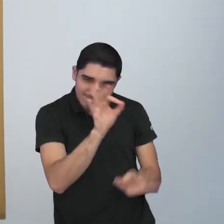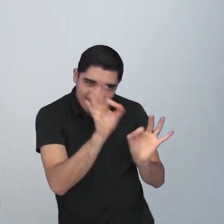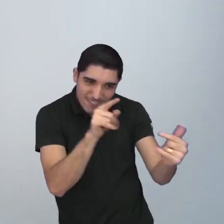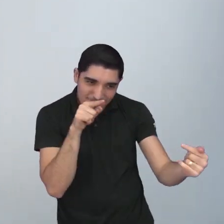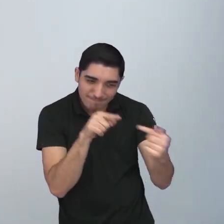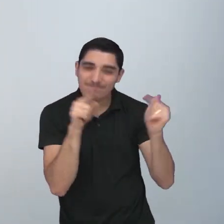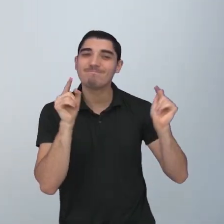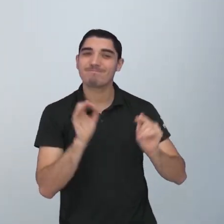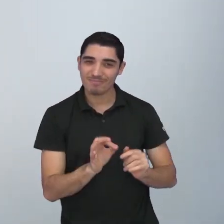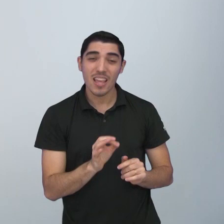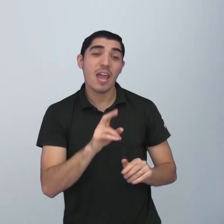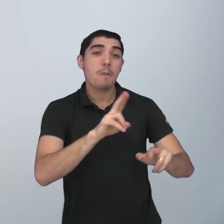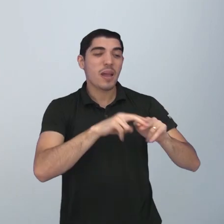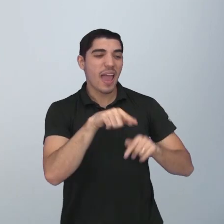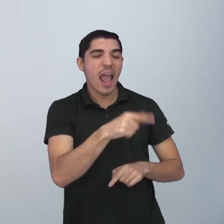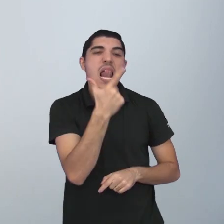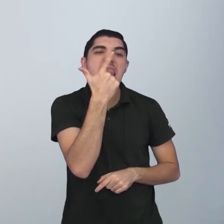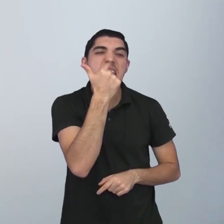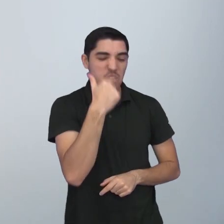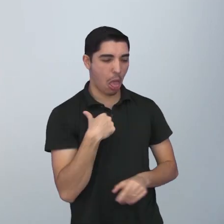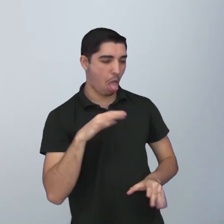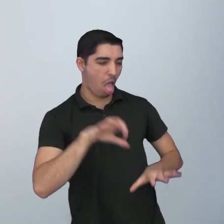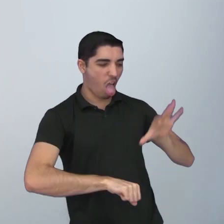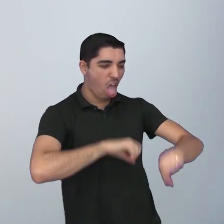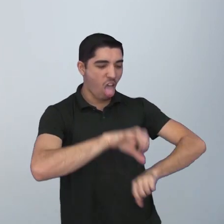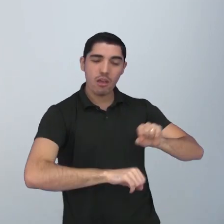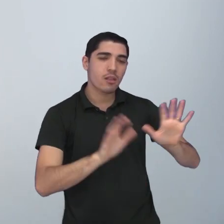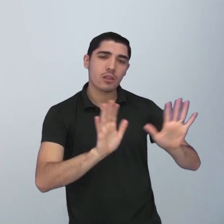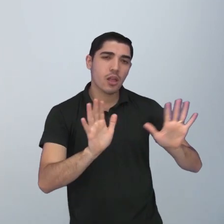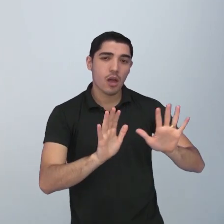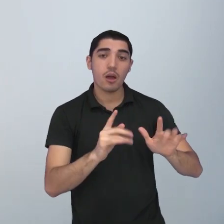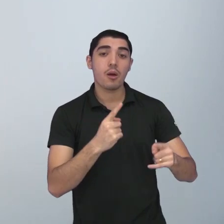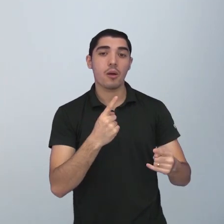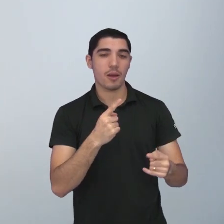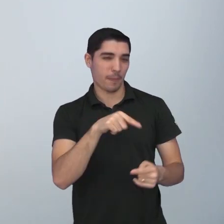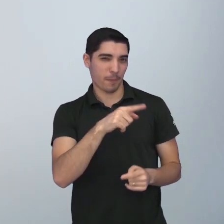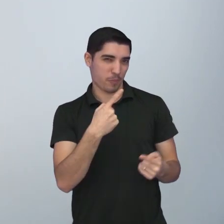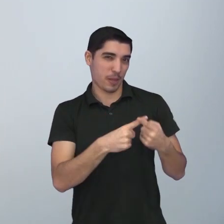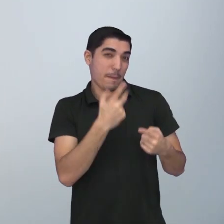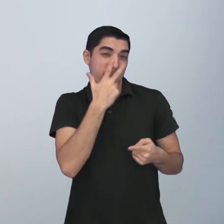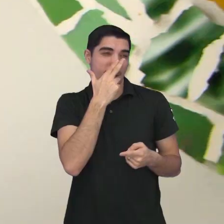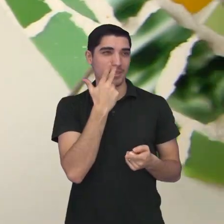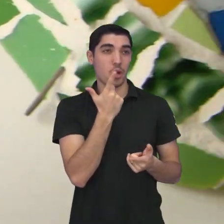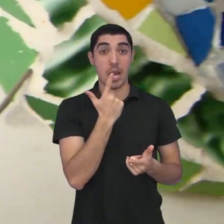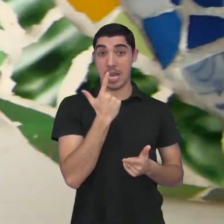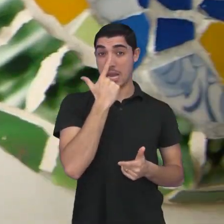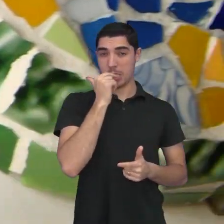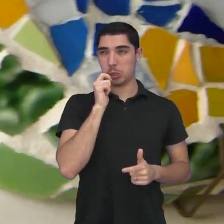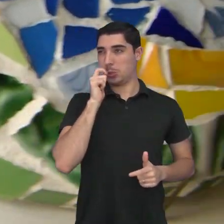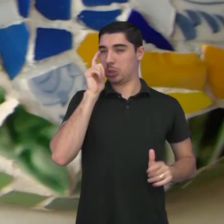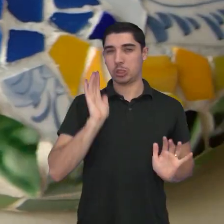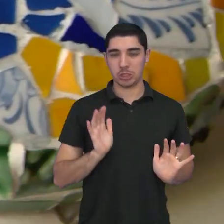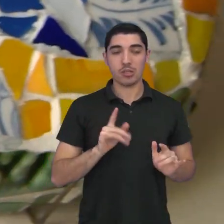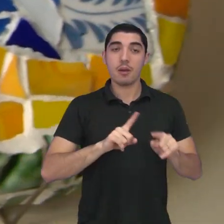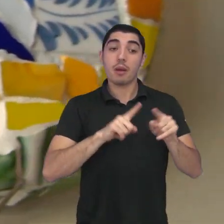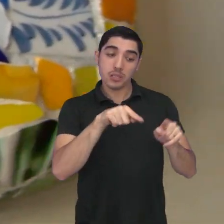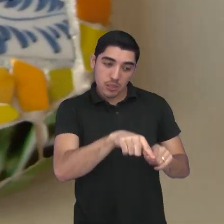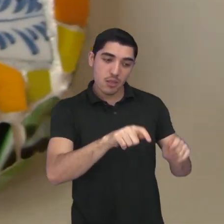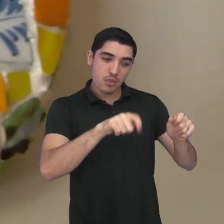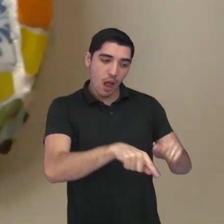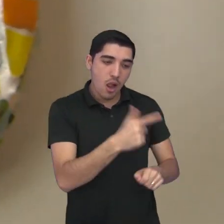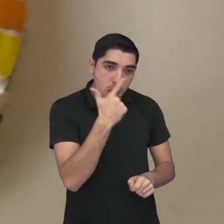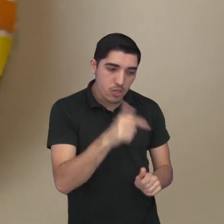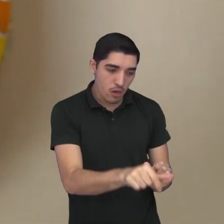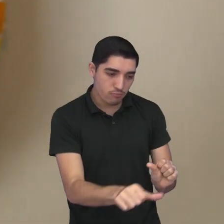fica catando, assim, lixo, não é isso. Porque o lixo do luxo, né, que tá muito em voga isso, você